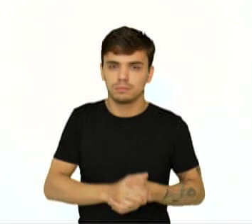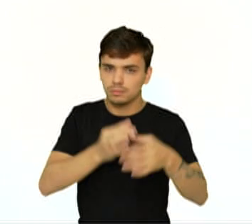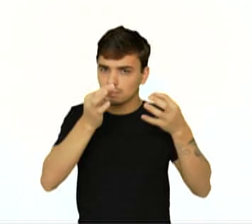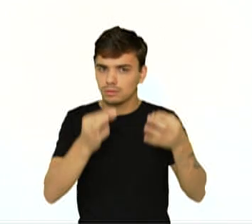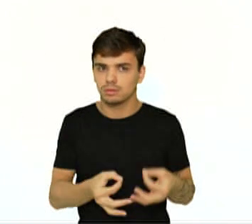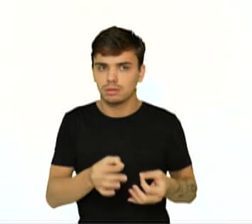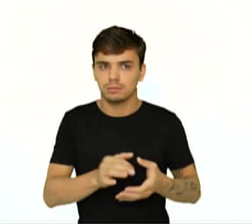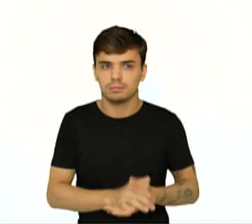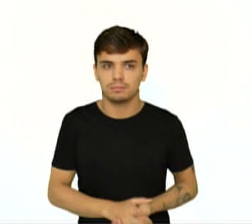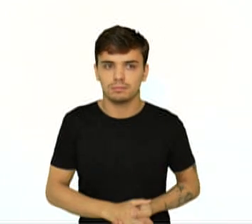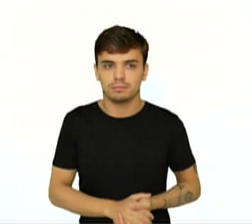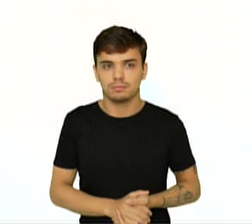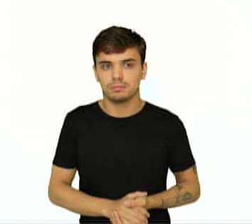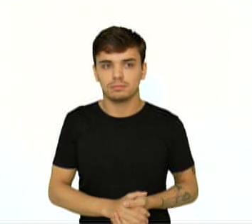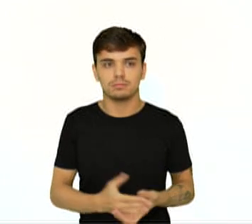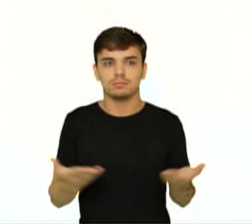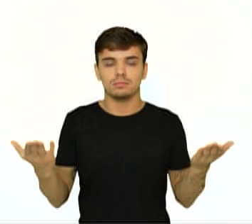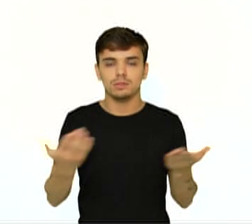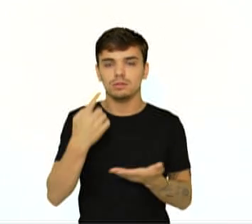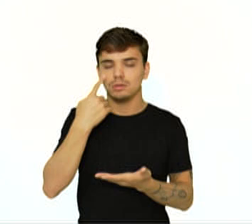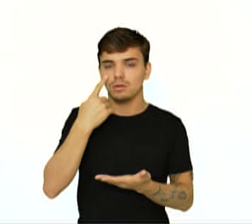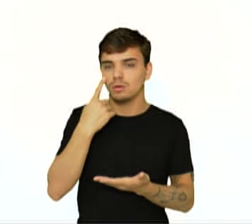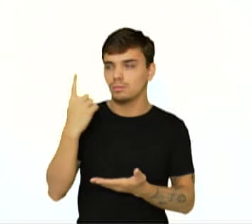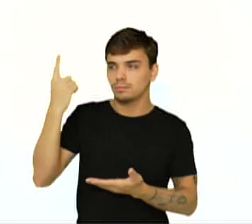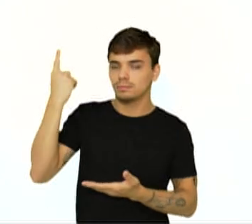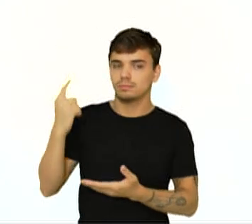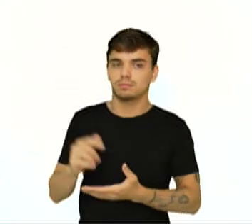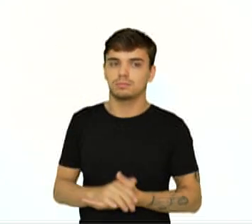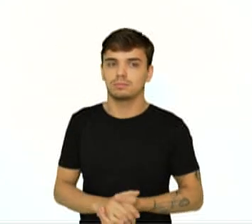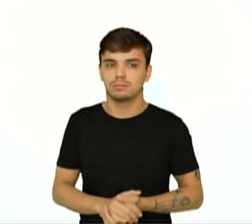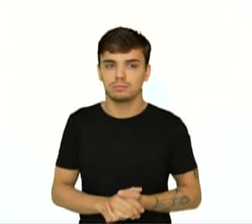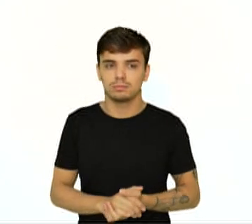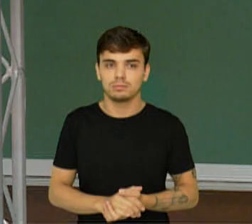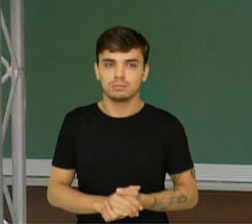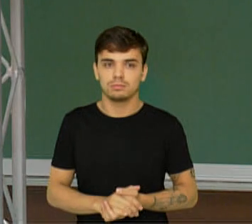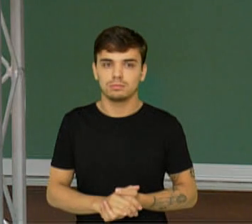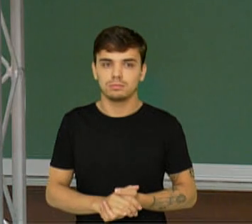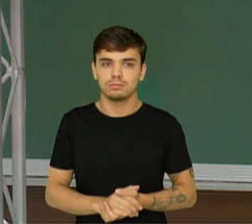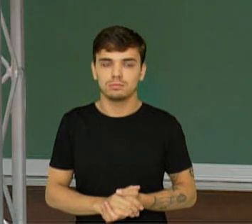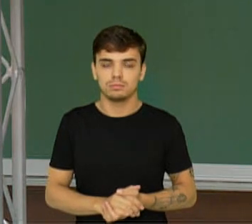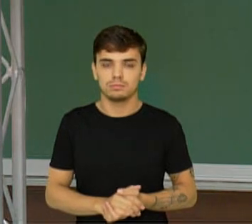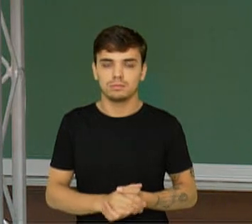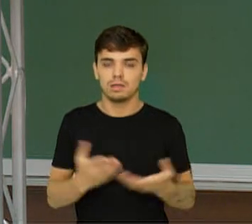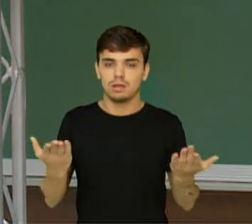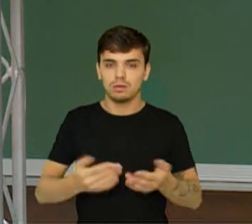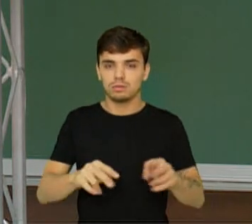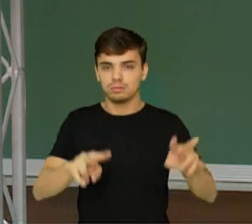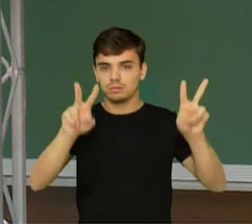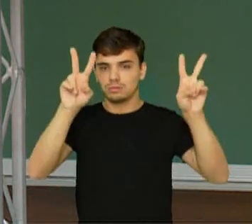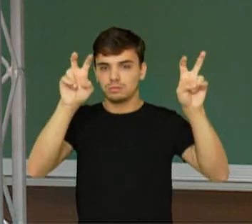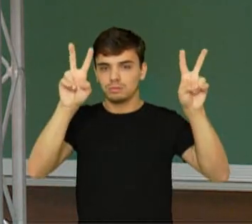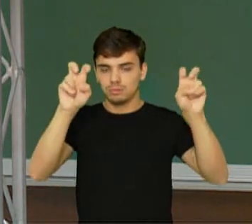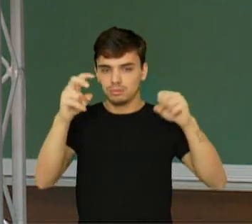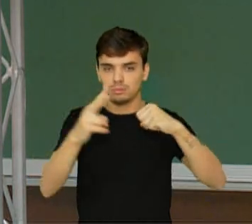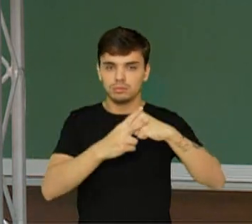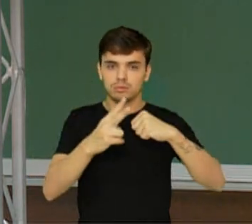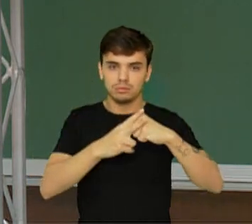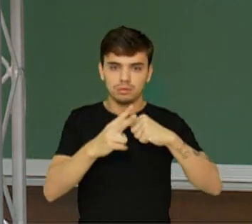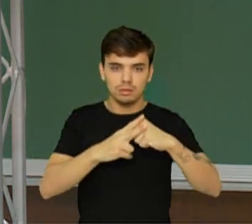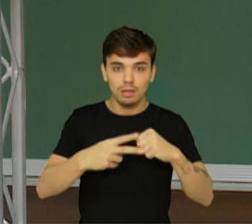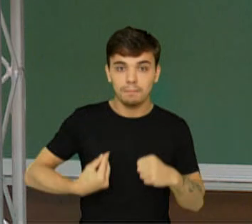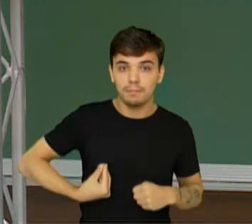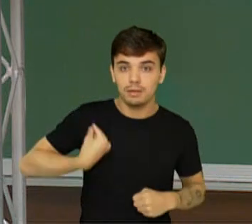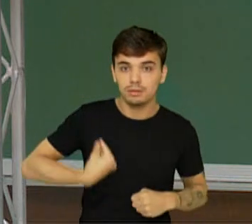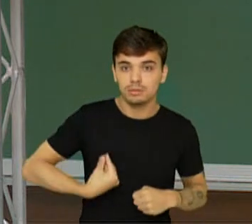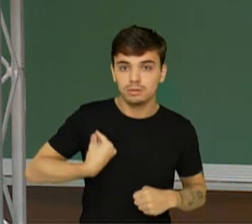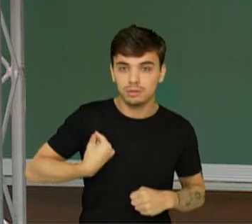correto? Bien? Ações em presente de indicativo. Vamos aí continuar falando sobre esses verbos que aparecem no